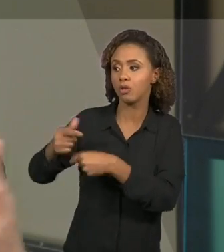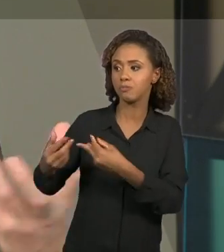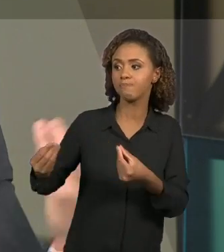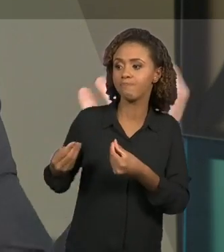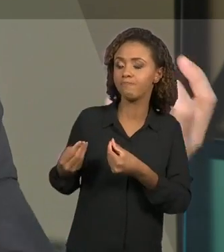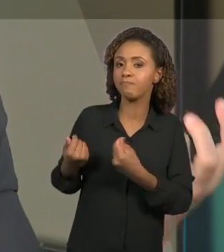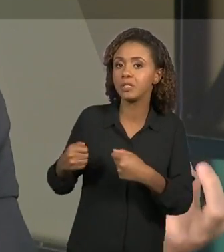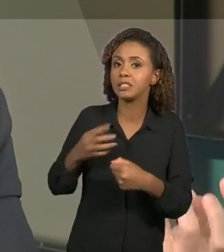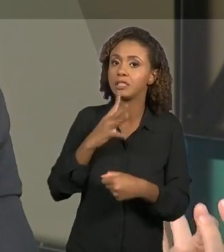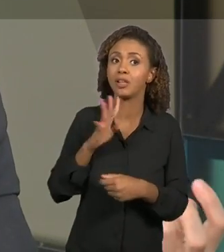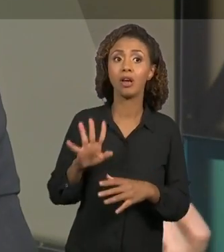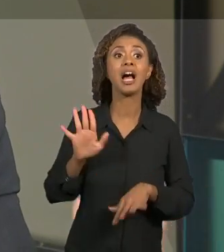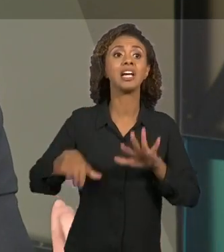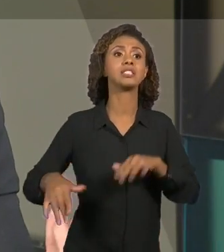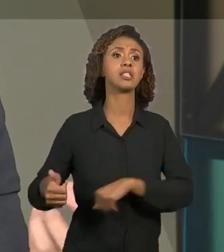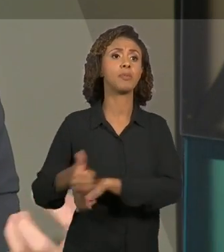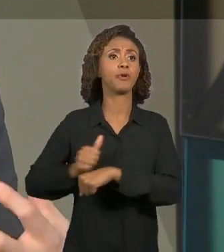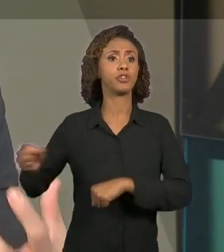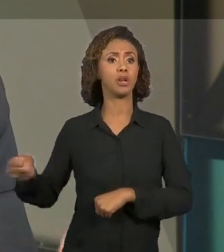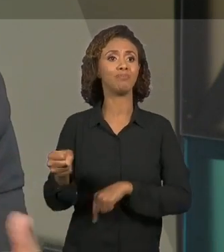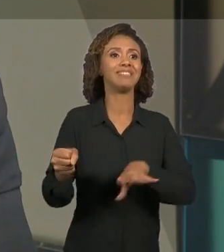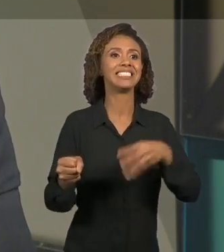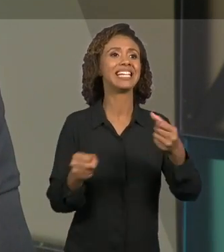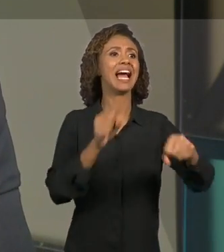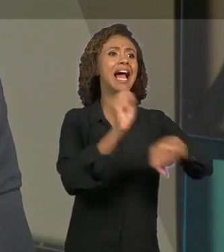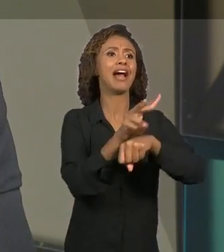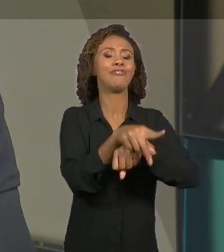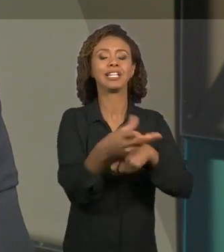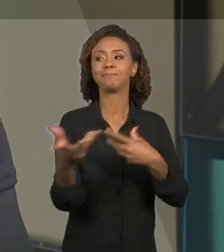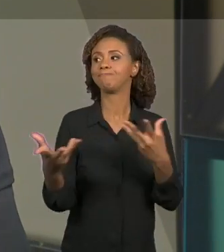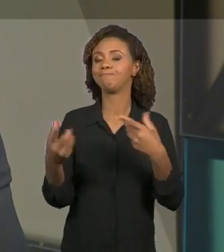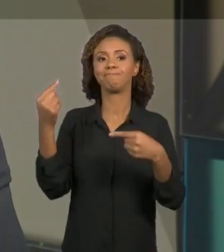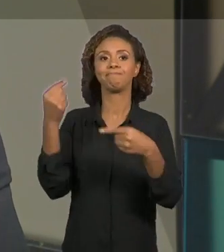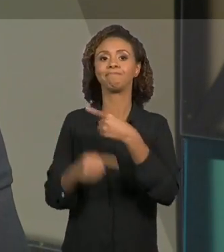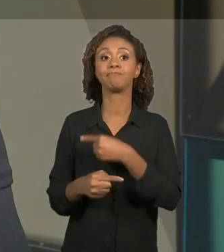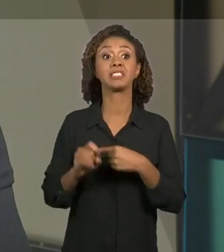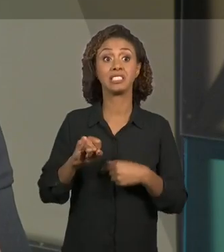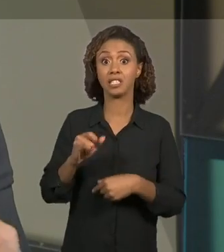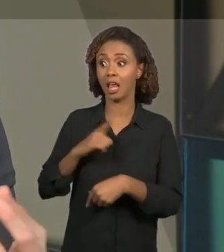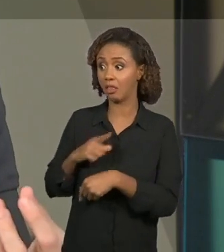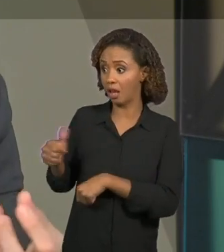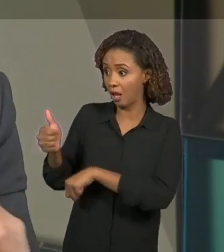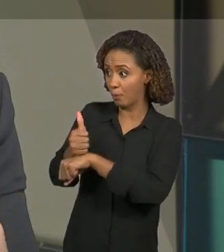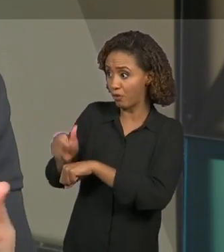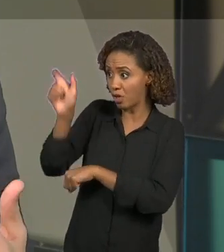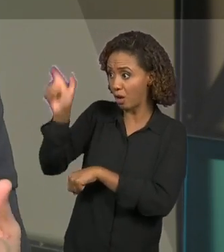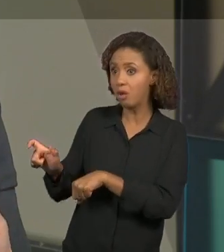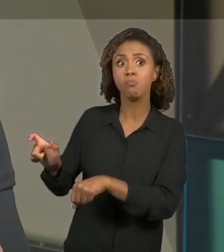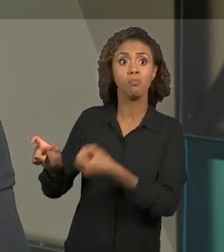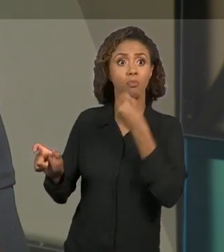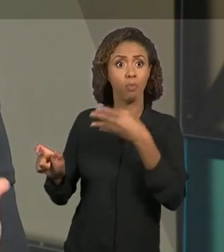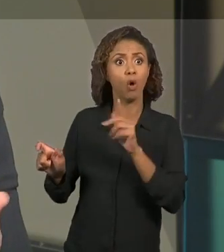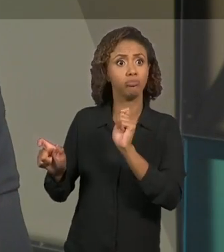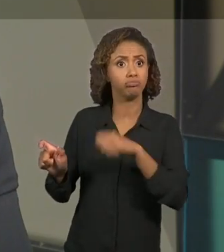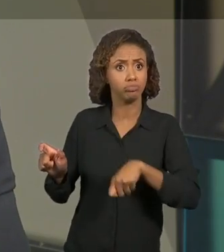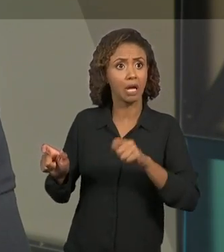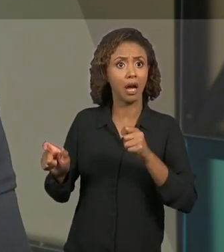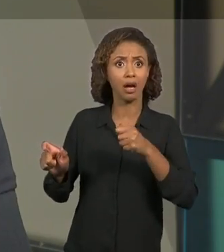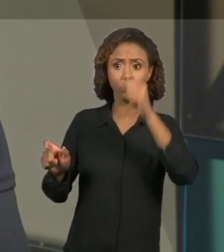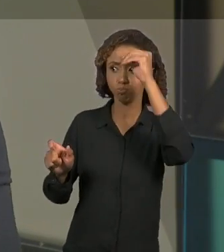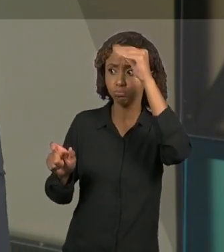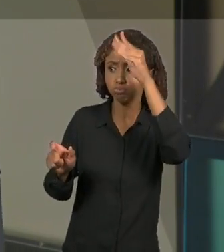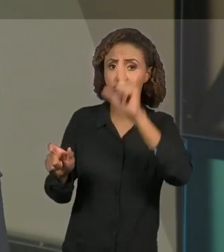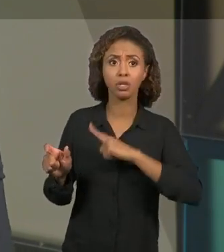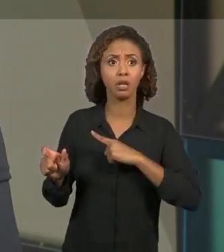tem o profissional mas ele não está ali altura daquela vaga daquela oportunidade então quando a gente capacita o profissional com certeza a a probabilidade